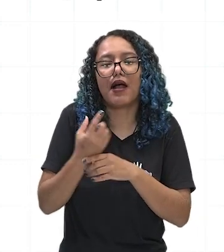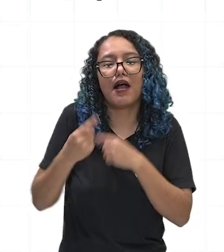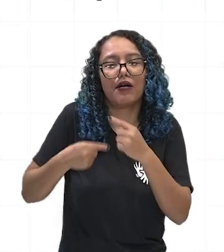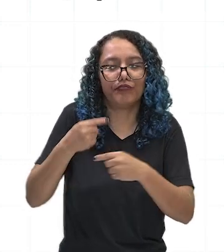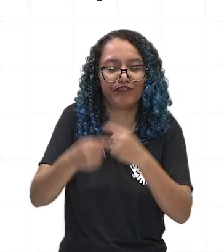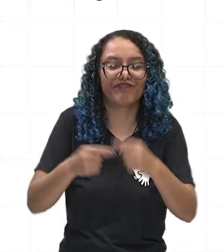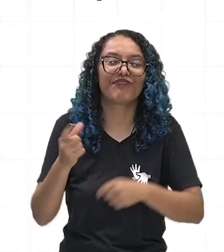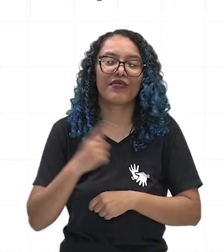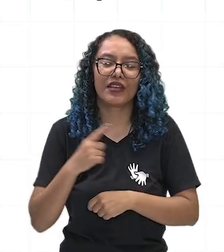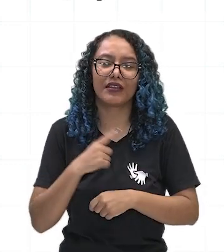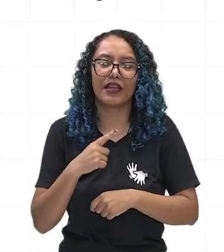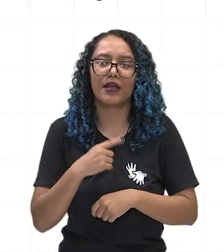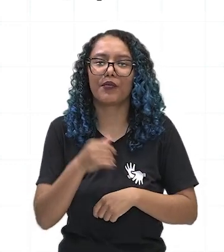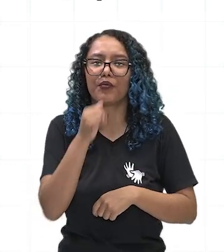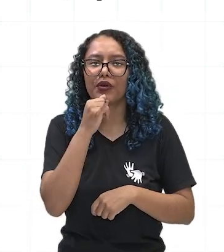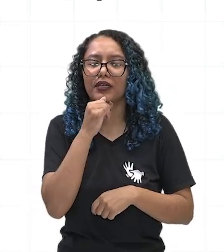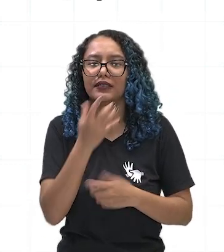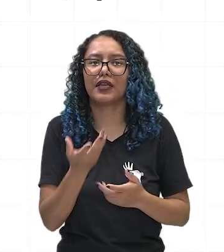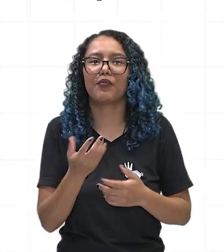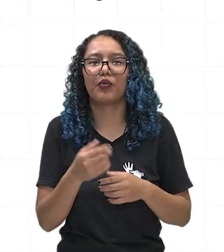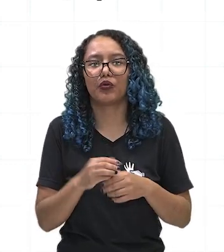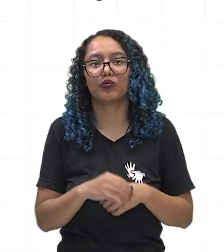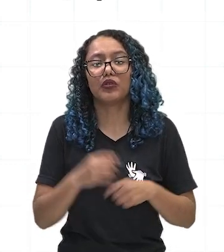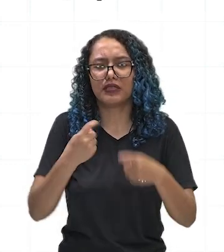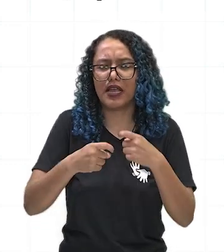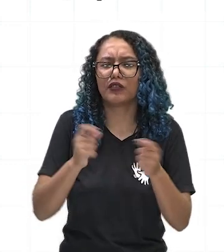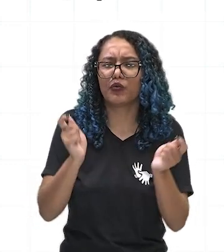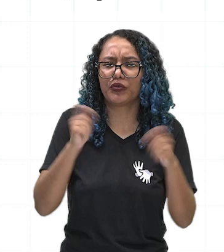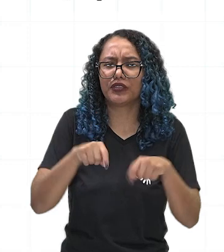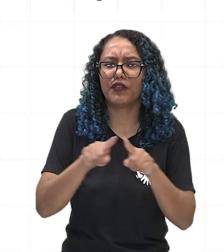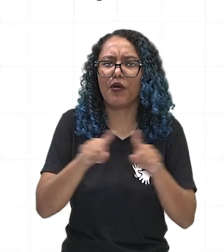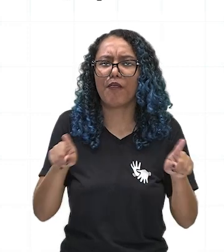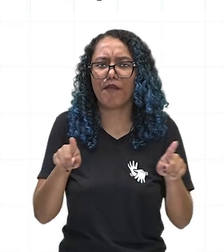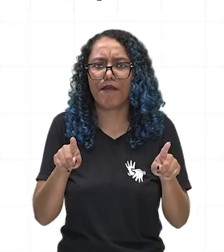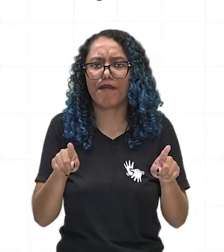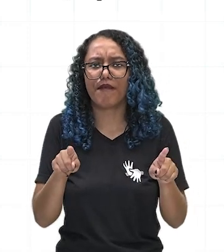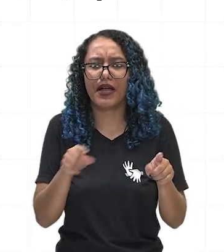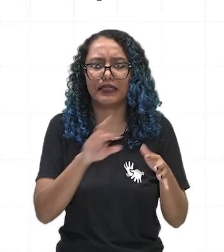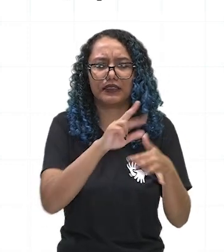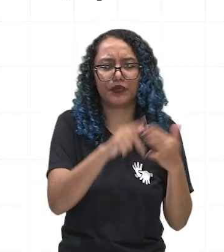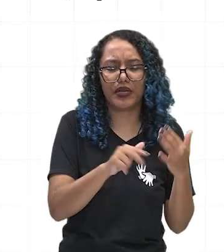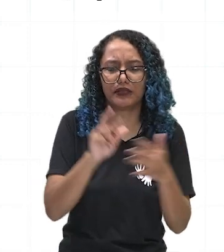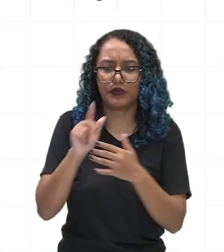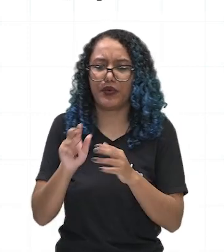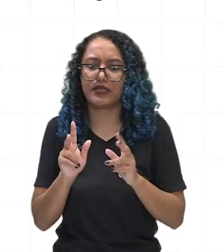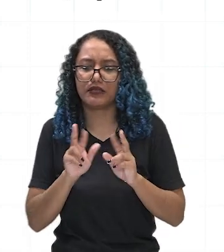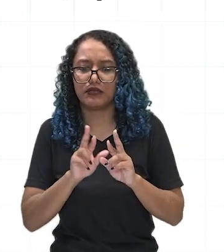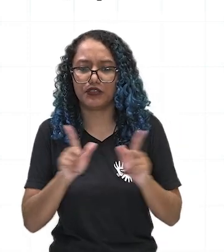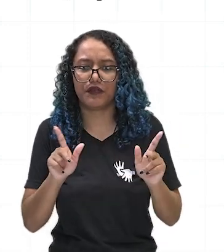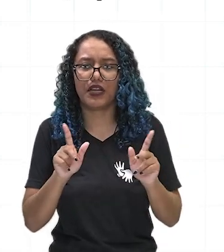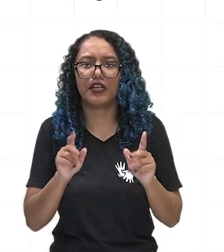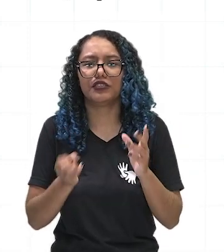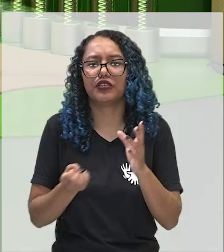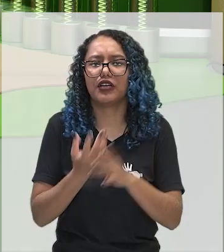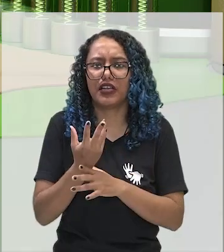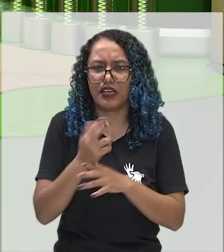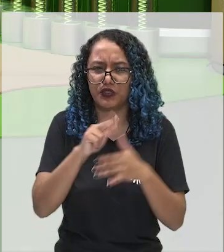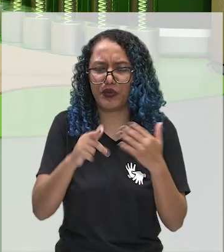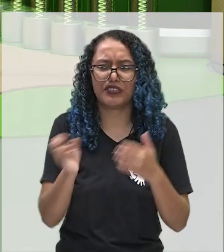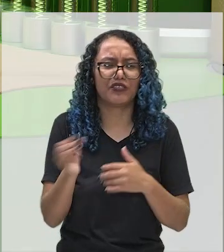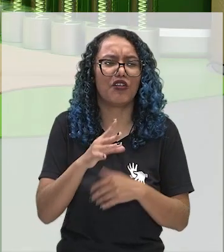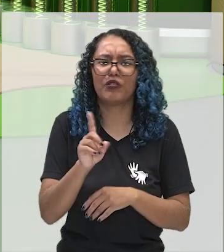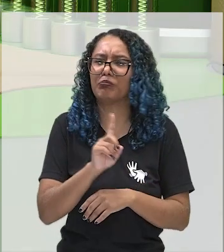não são exatamente daquela mesma espécie, então a gente não vai dizer que eles são uma nova espécie, a gente vai dizer que eles são